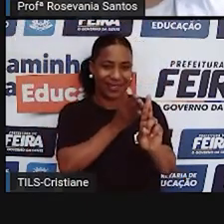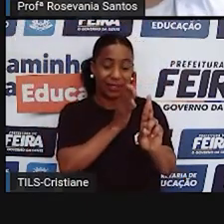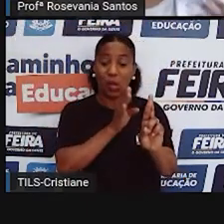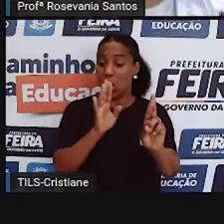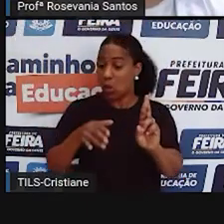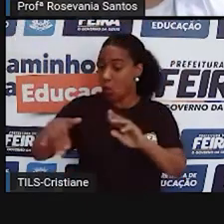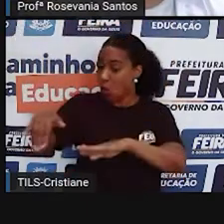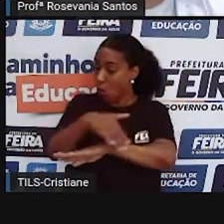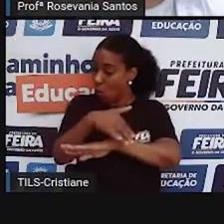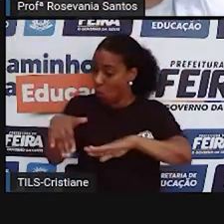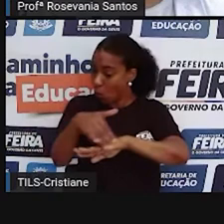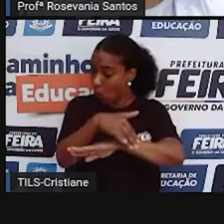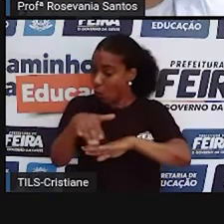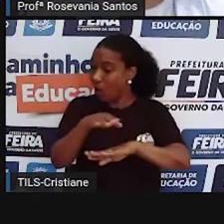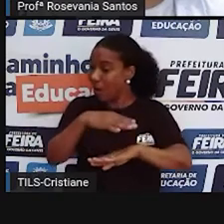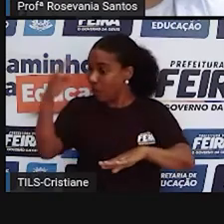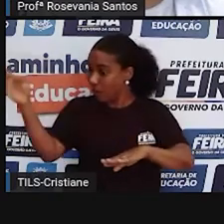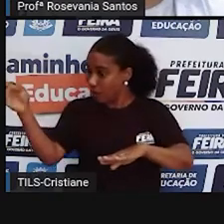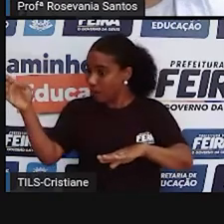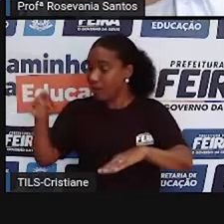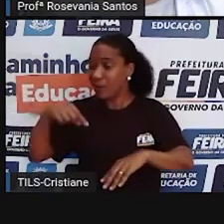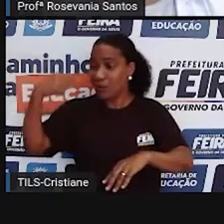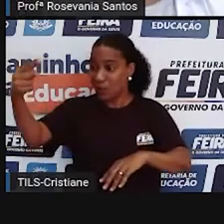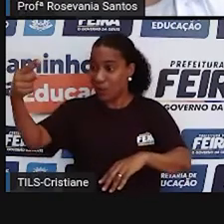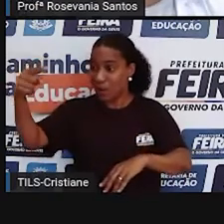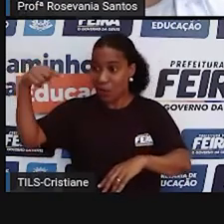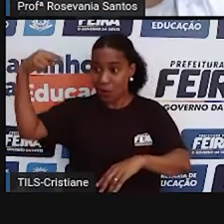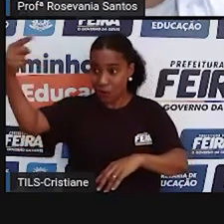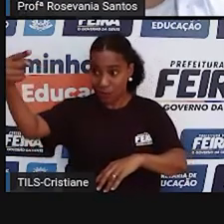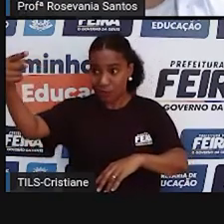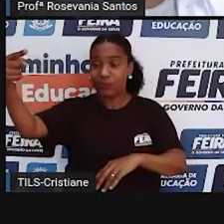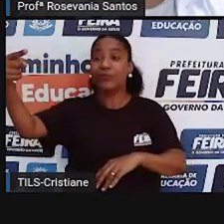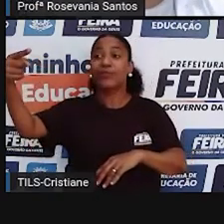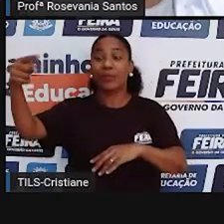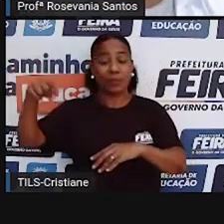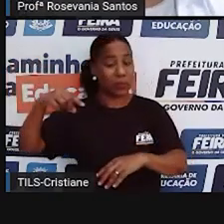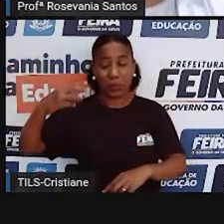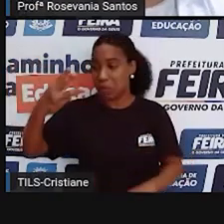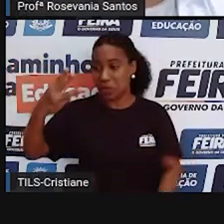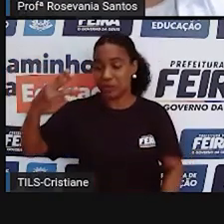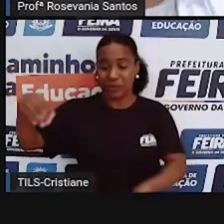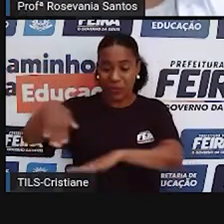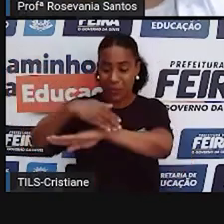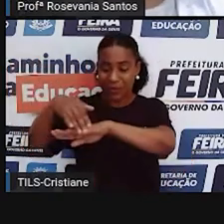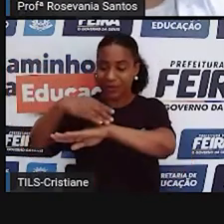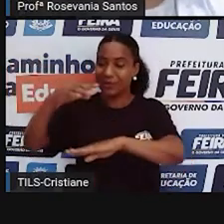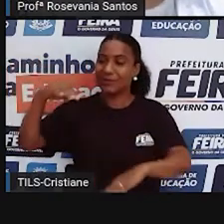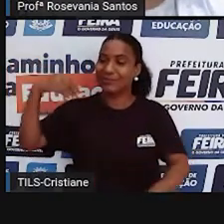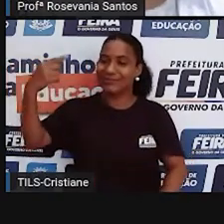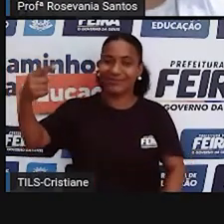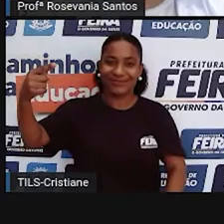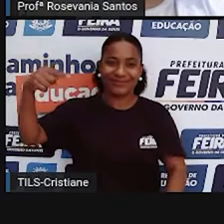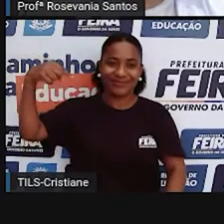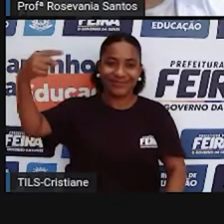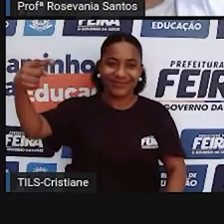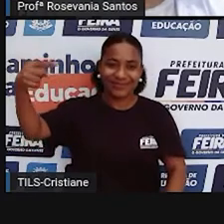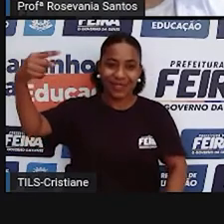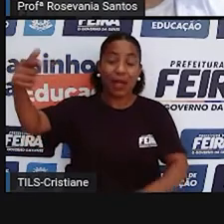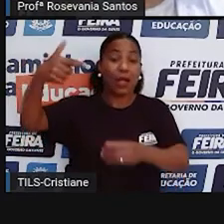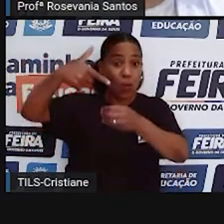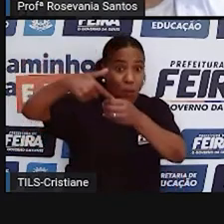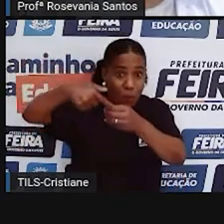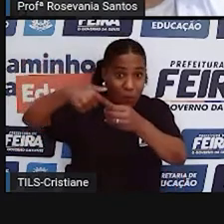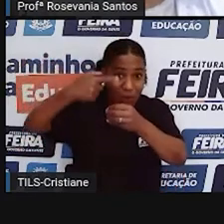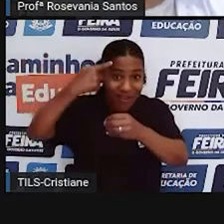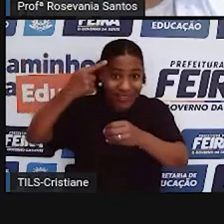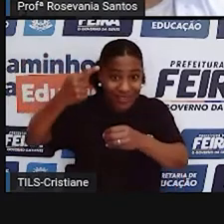à direita, depois do monumento, não sei quem lá. Ou três ruas, você vai passar do posto de gasolina, você passa a